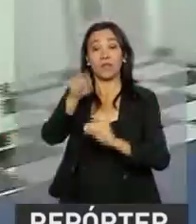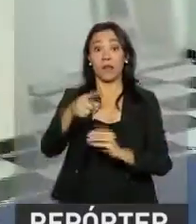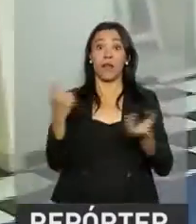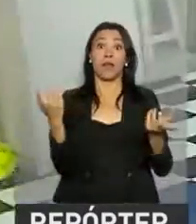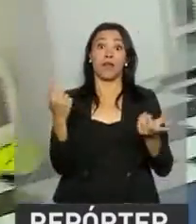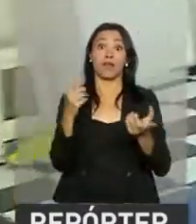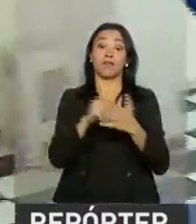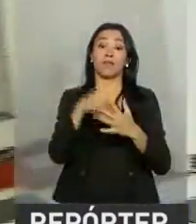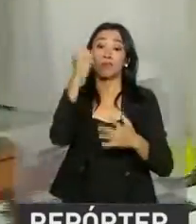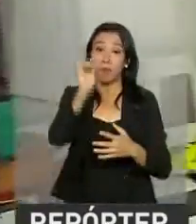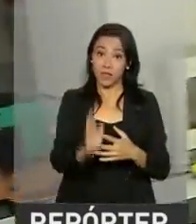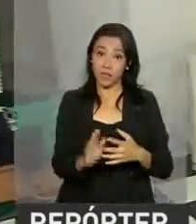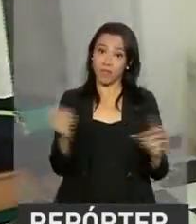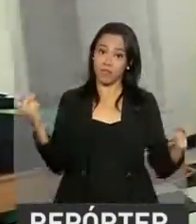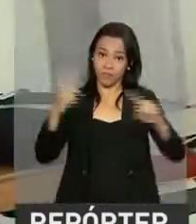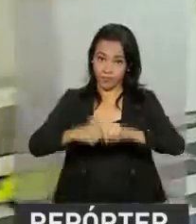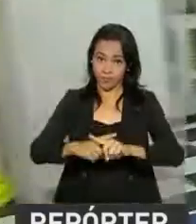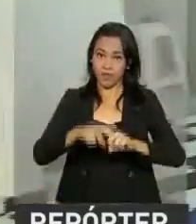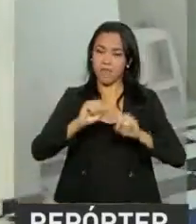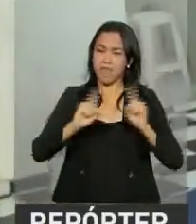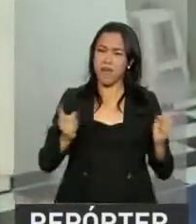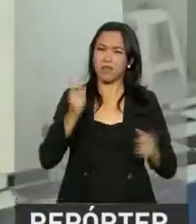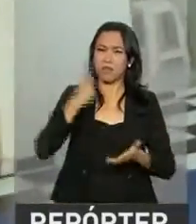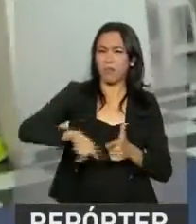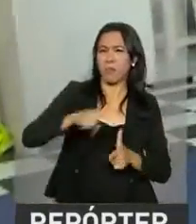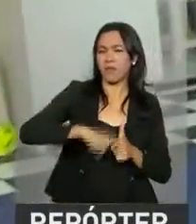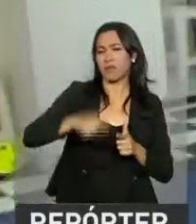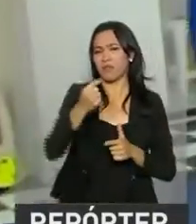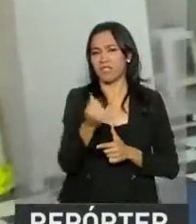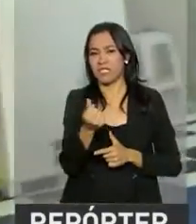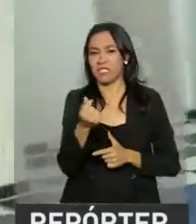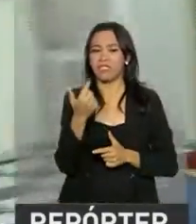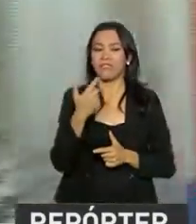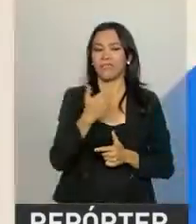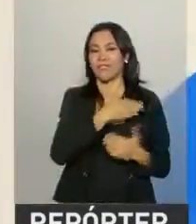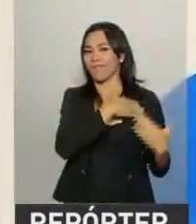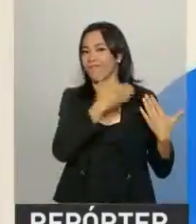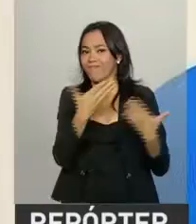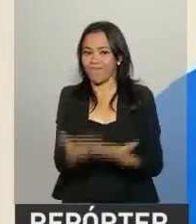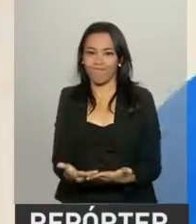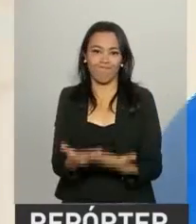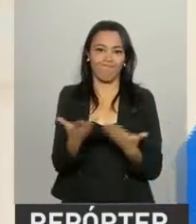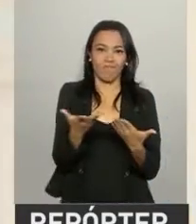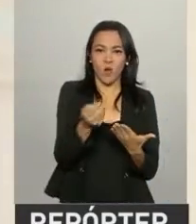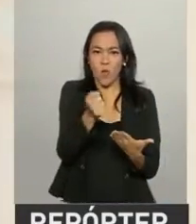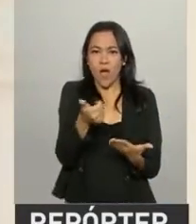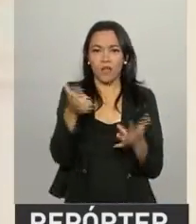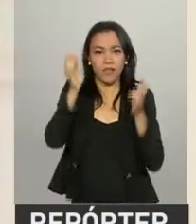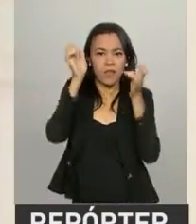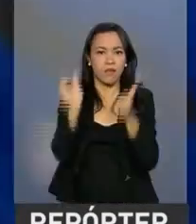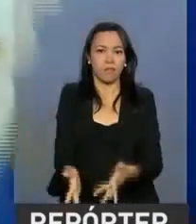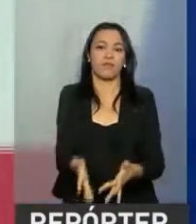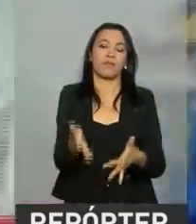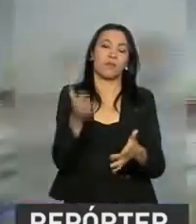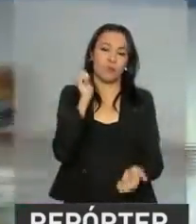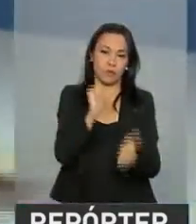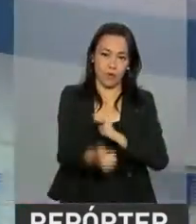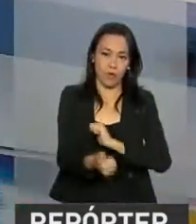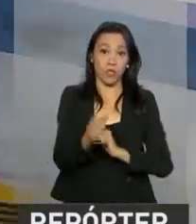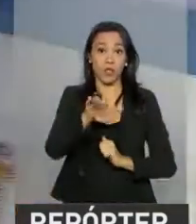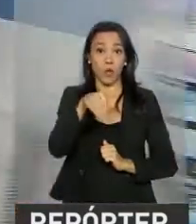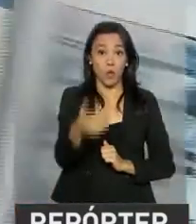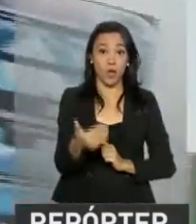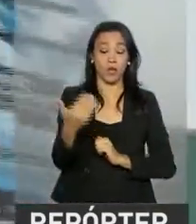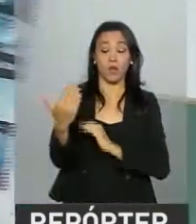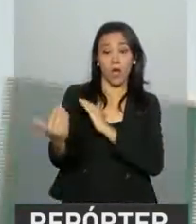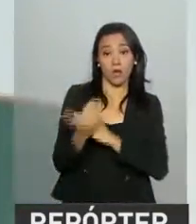Judô, mas as dificuldades financeiras que o acompanhavam desde a infância quase o fizeram desistir. Foi quando o